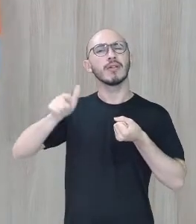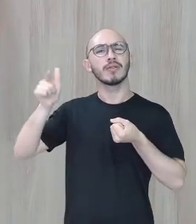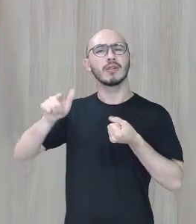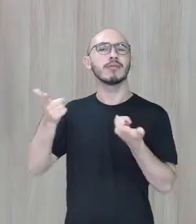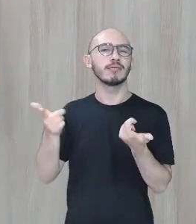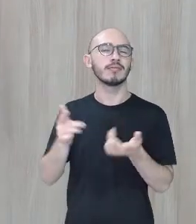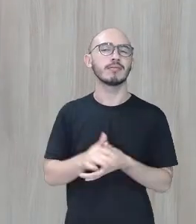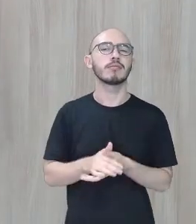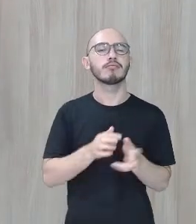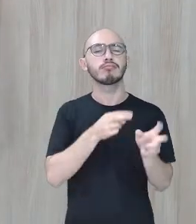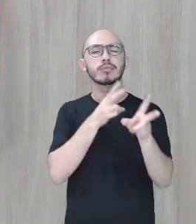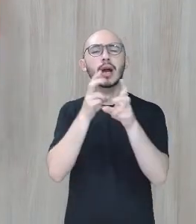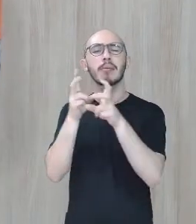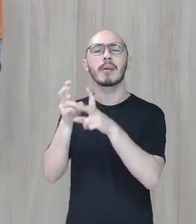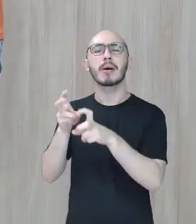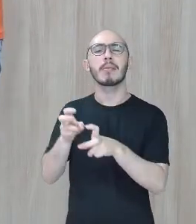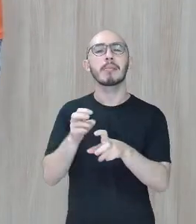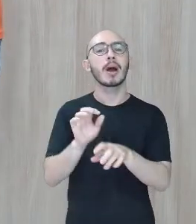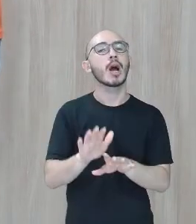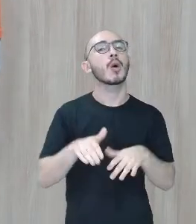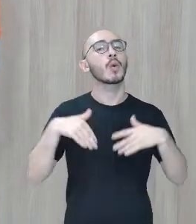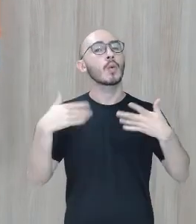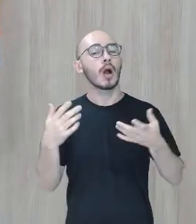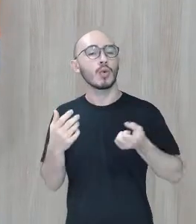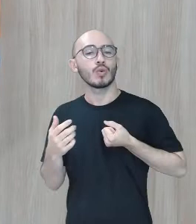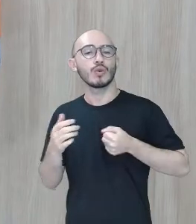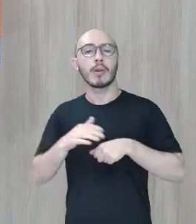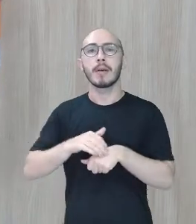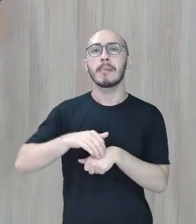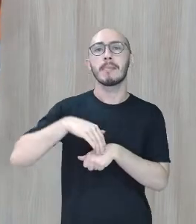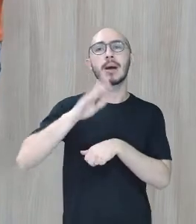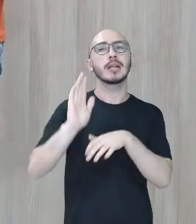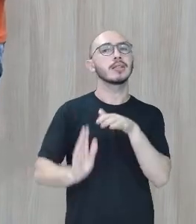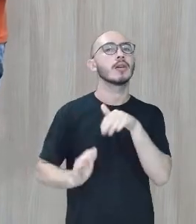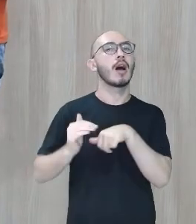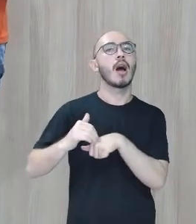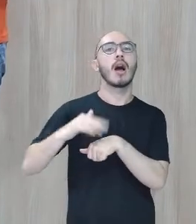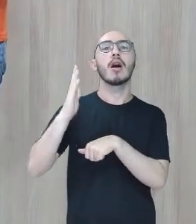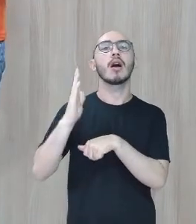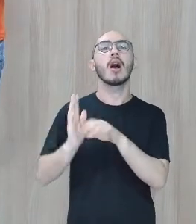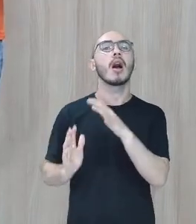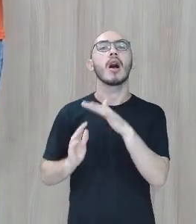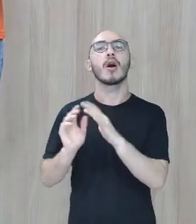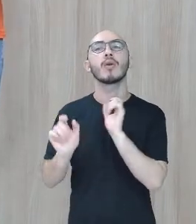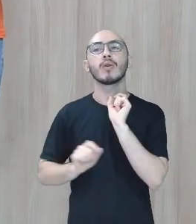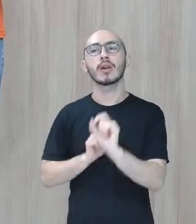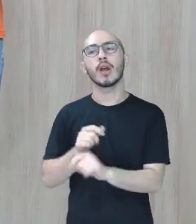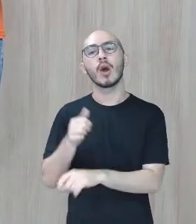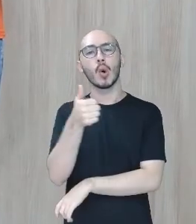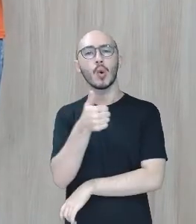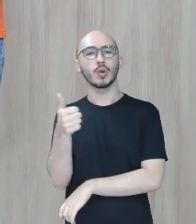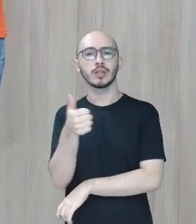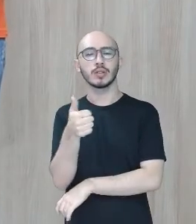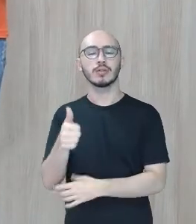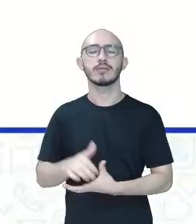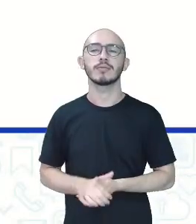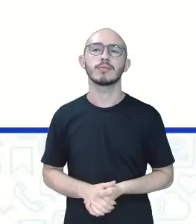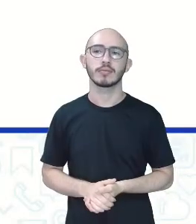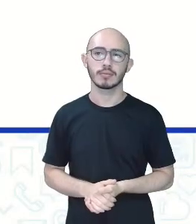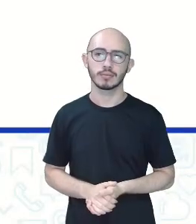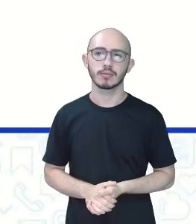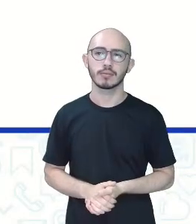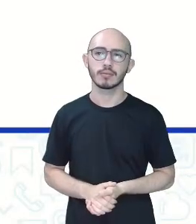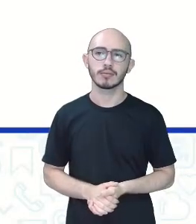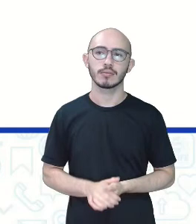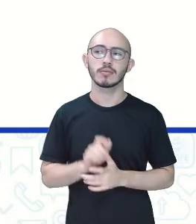vai procurar aí na frequência o valor mais alto. Qual é o valor mais alto aí? É o 11. Então, esse 11